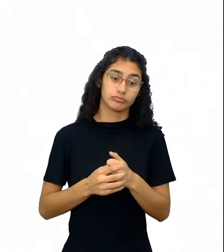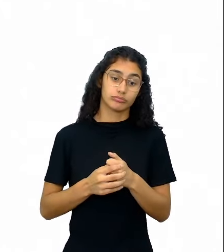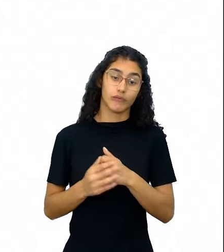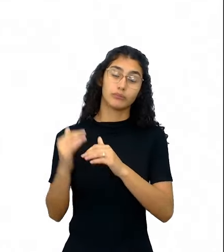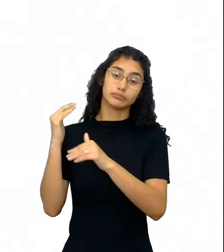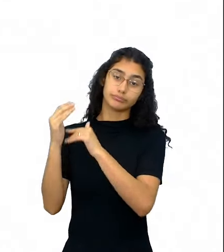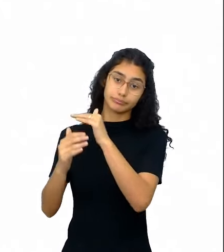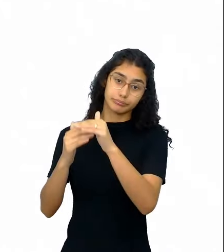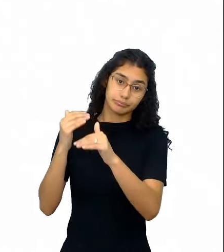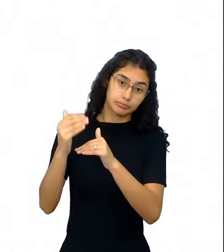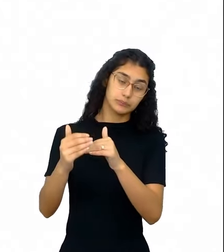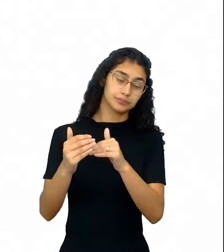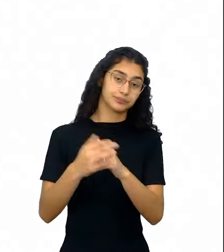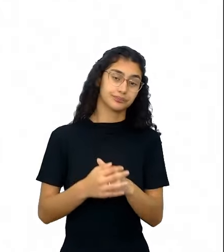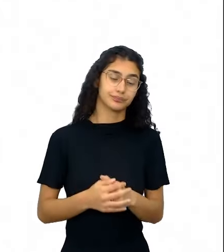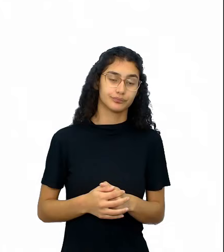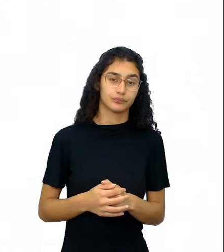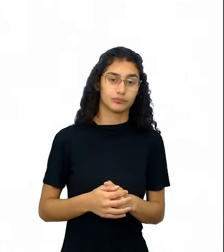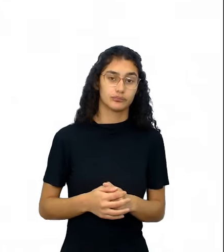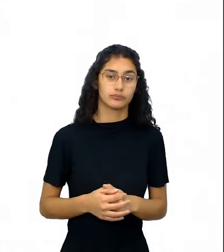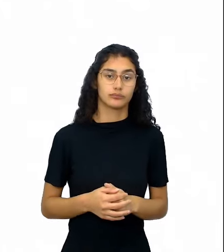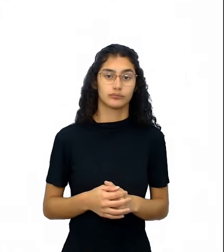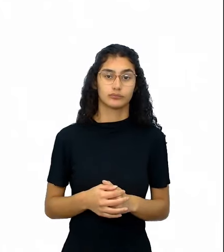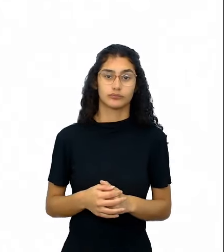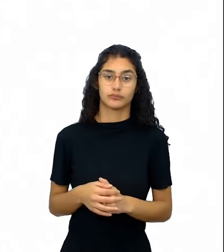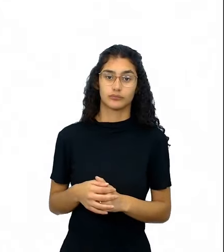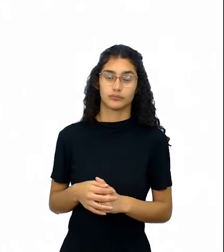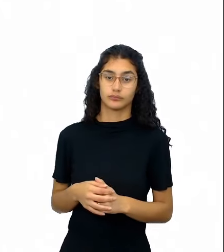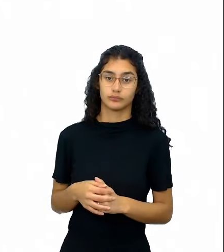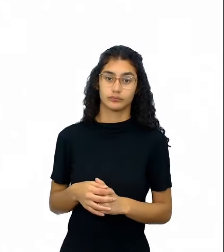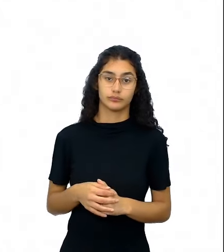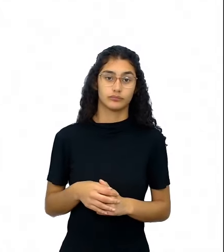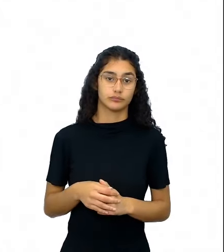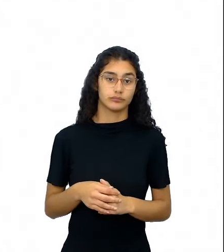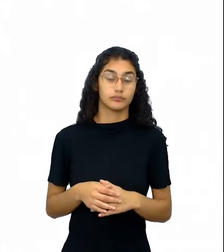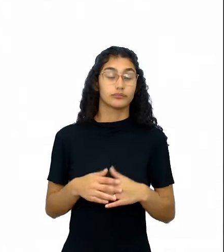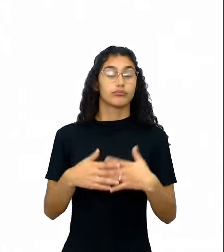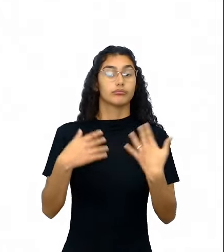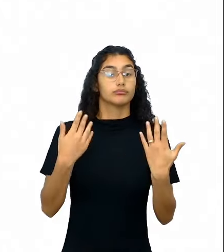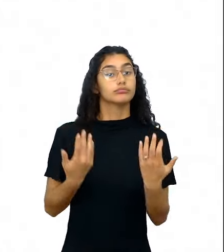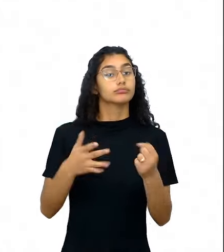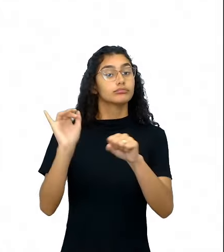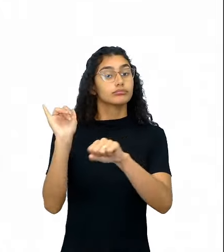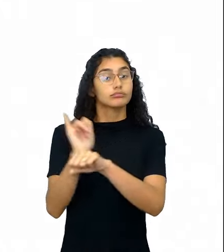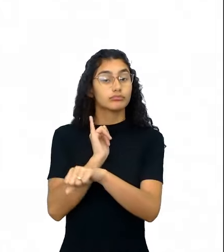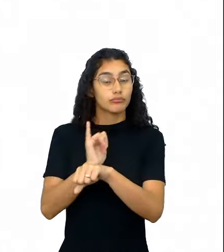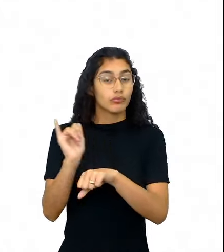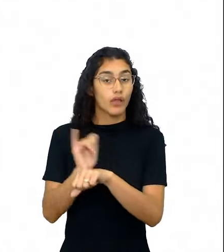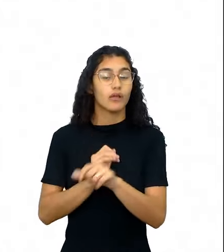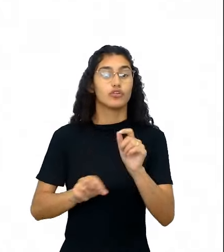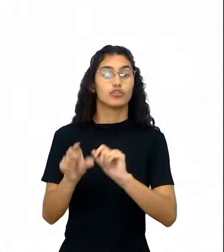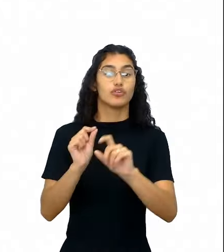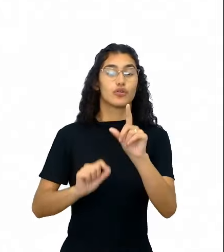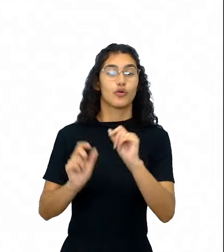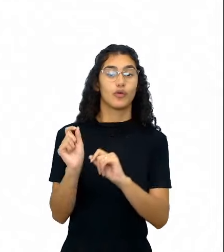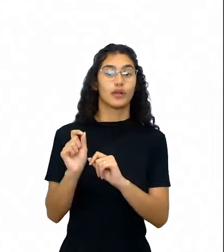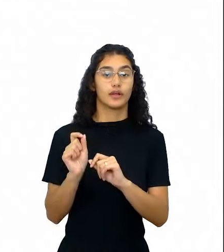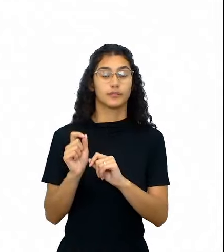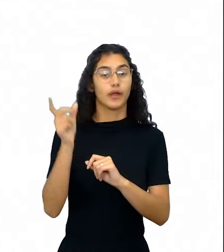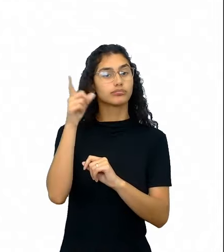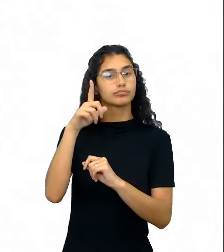decodificado. E, além disso, estratégias de seleção,